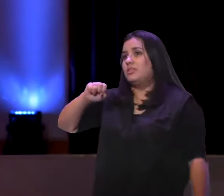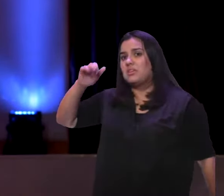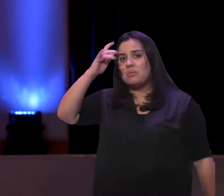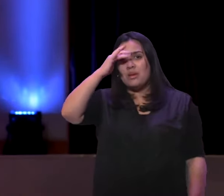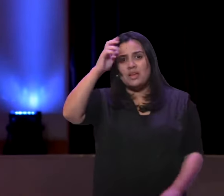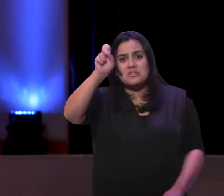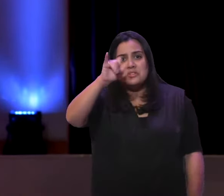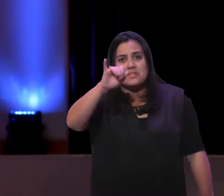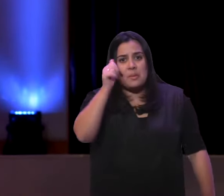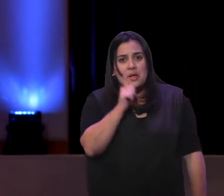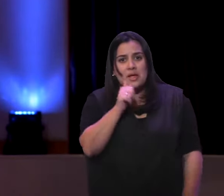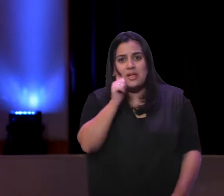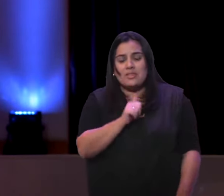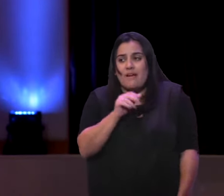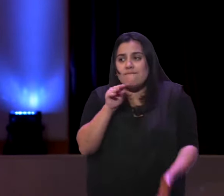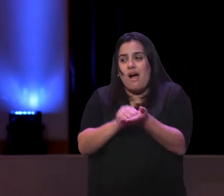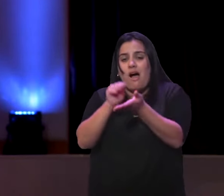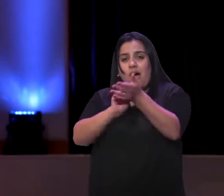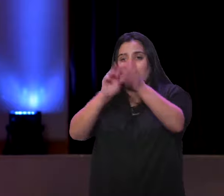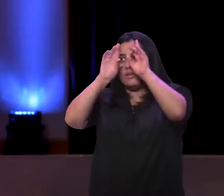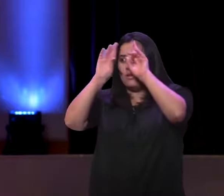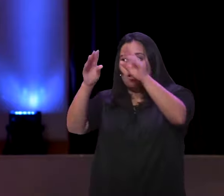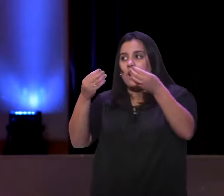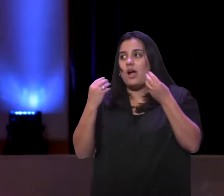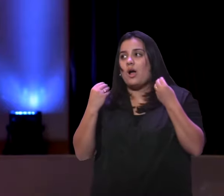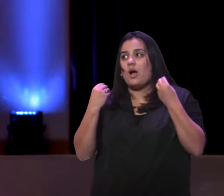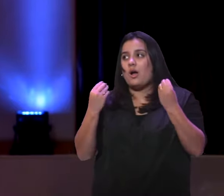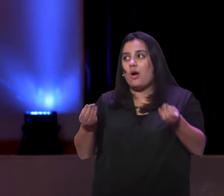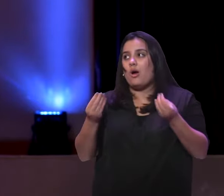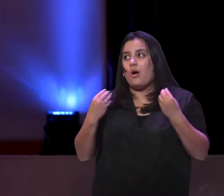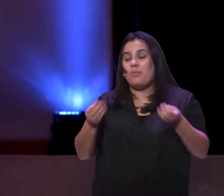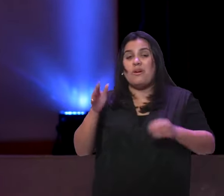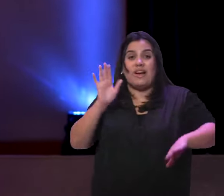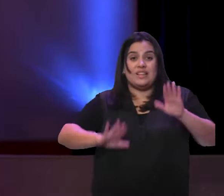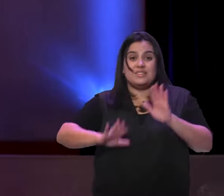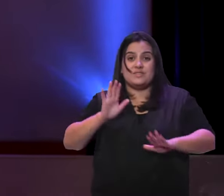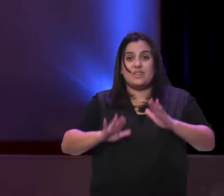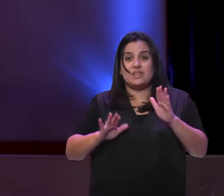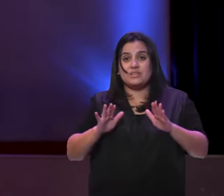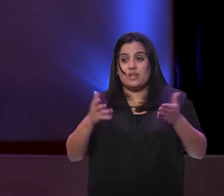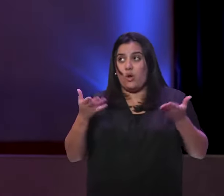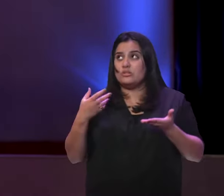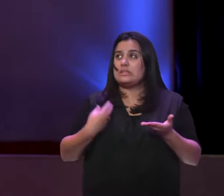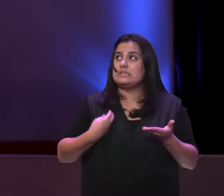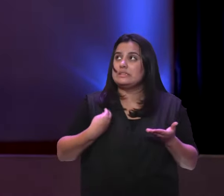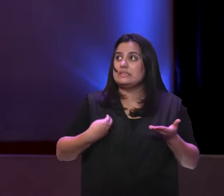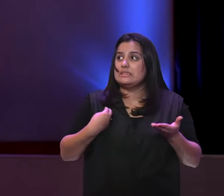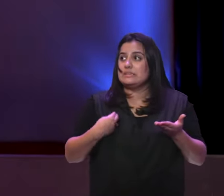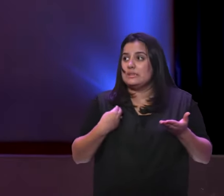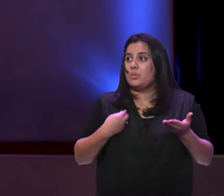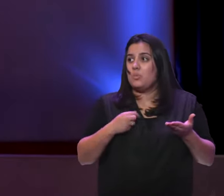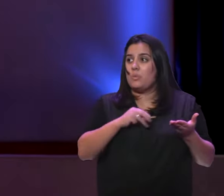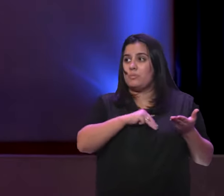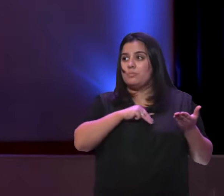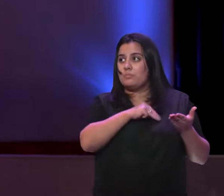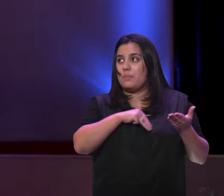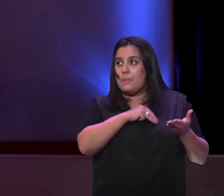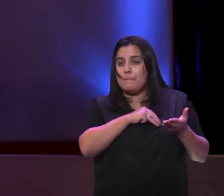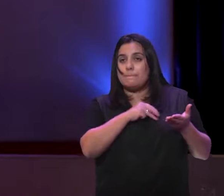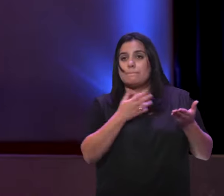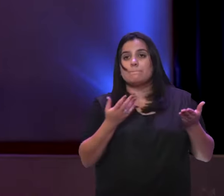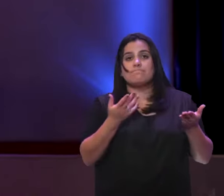não tivesse tido reverência o suficiente, talvez tudo que nós estamos vivendo como ministério nos últimos